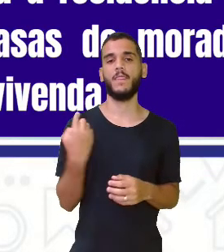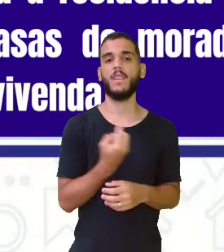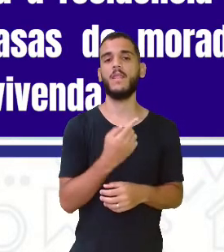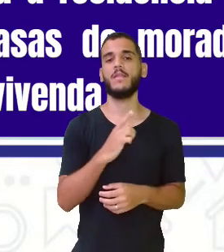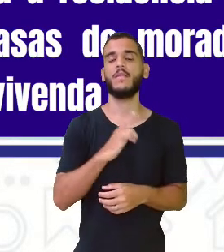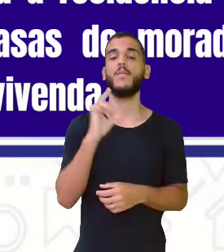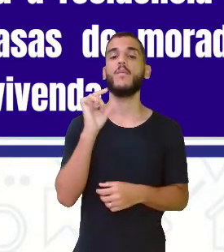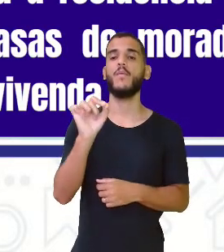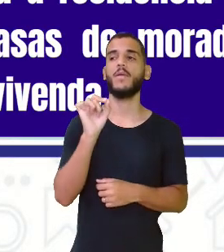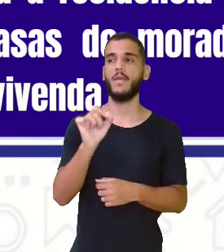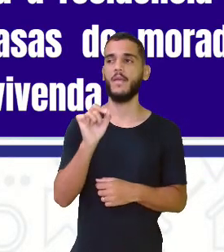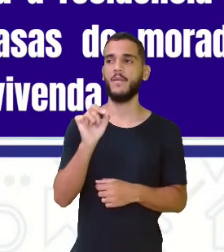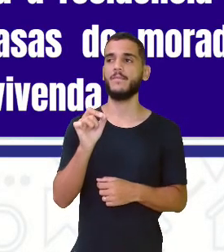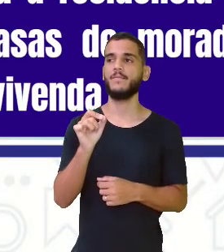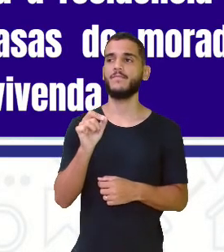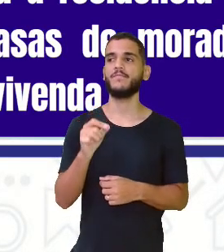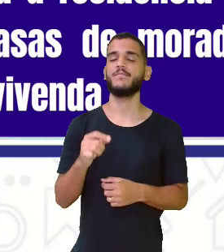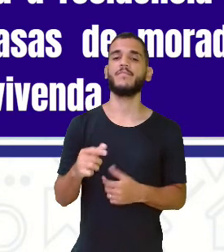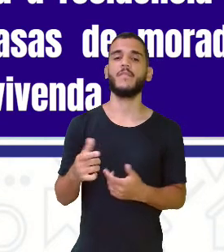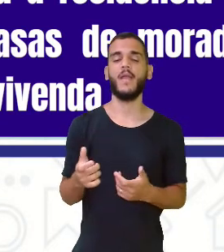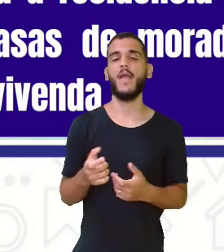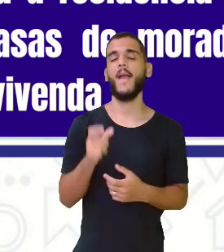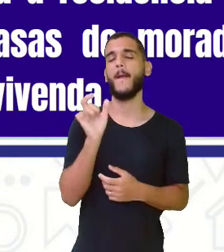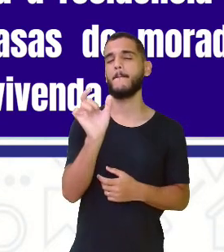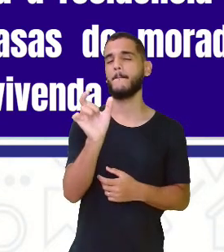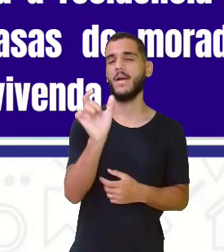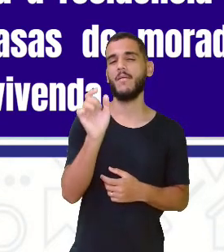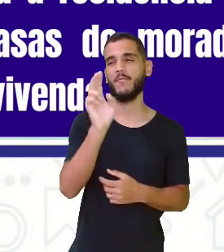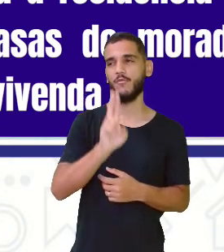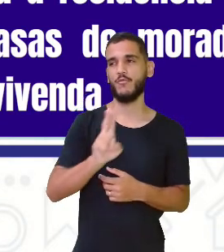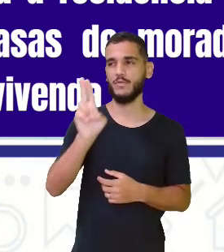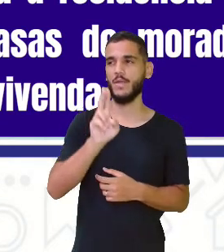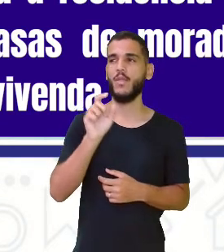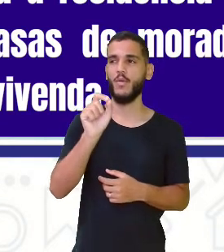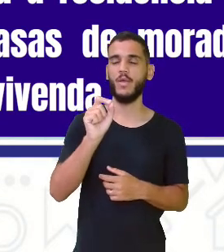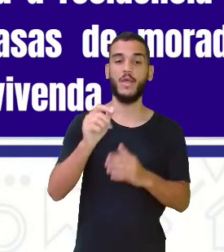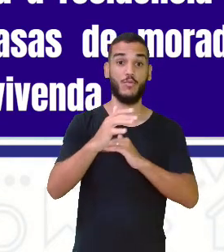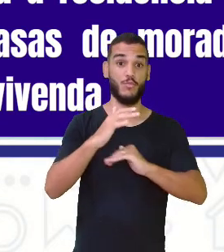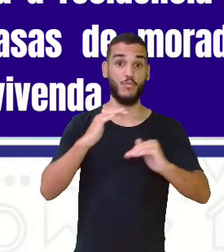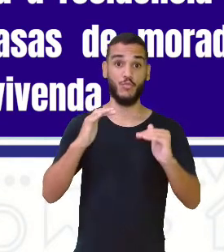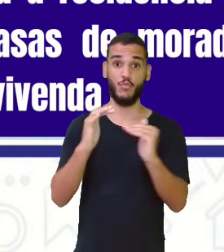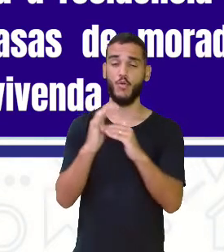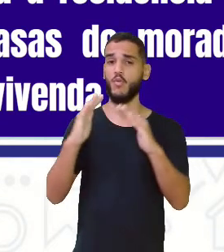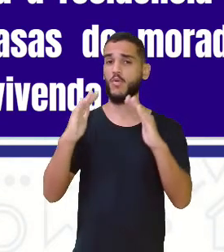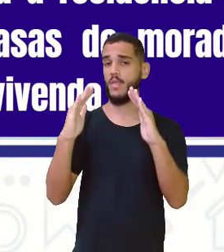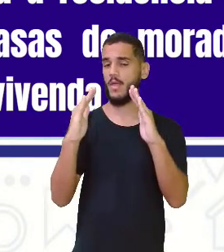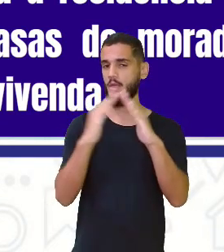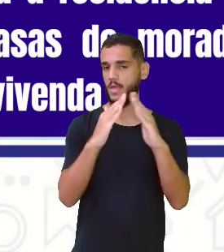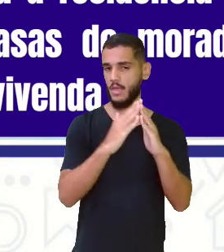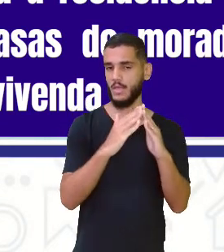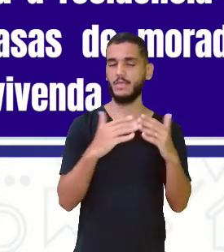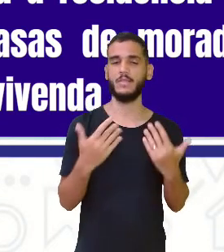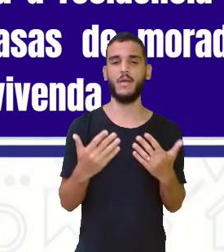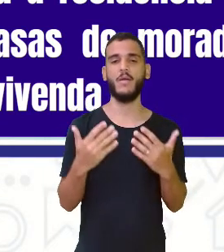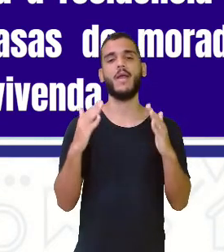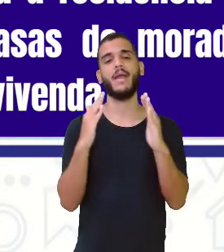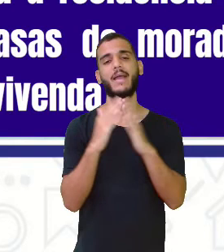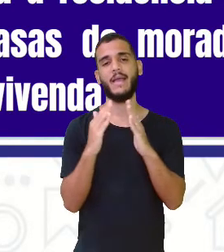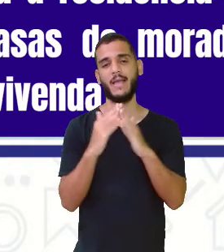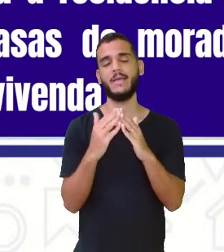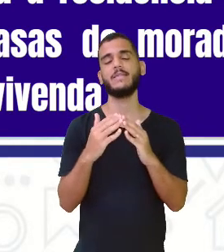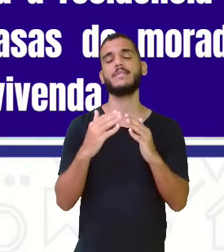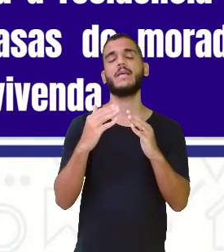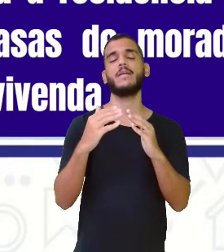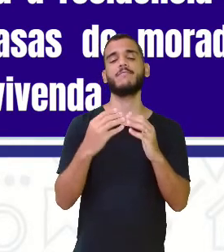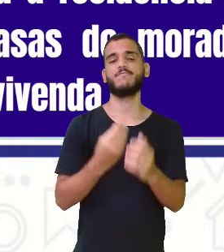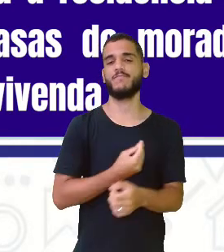ó, inicialmente o termo não era utilizado para designar toda a residência, chamada casas de morada ou casas de